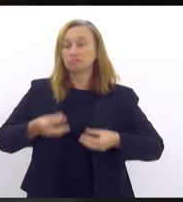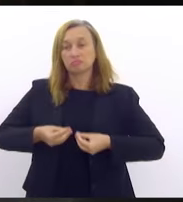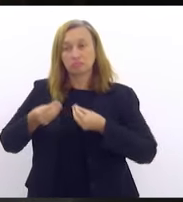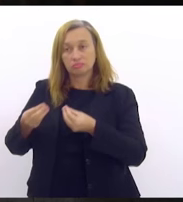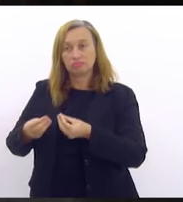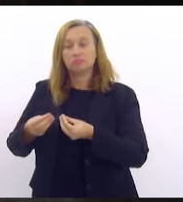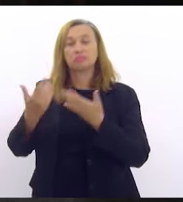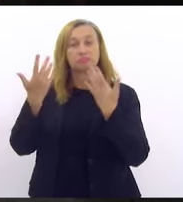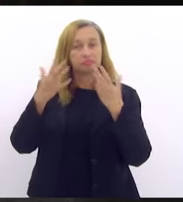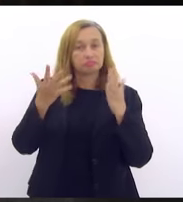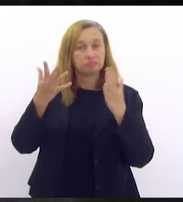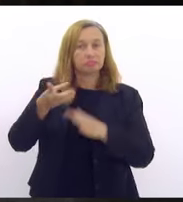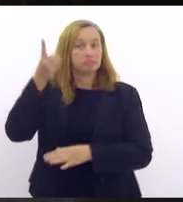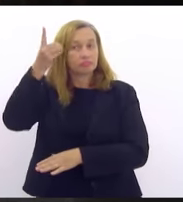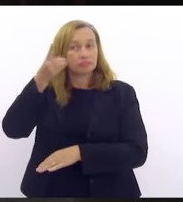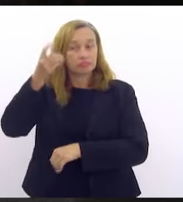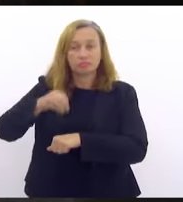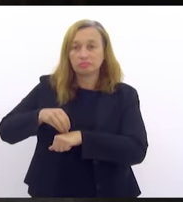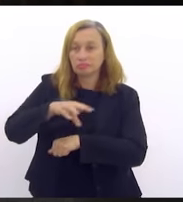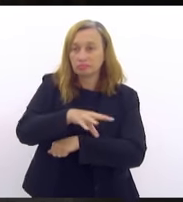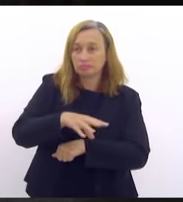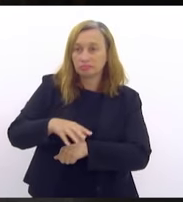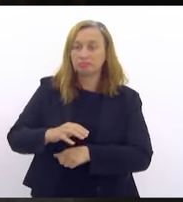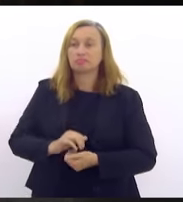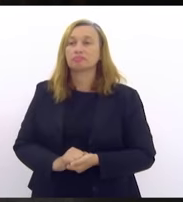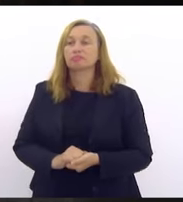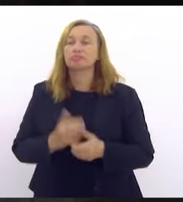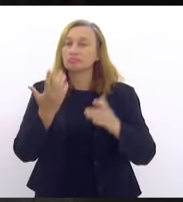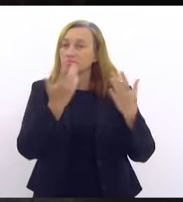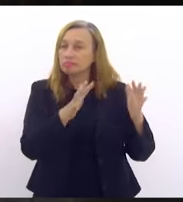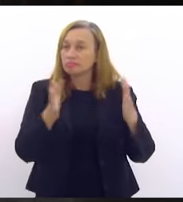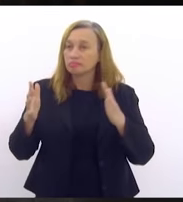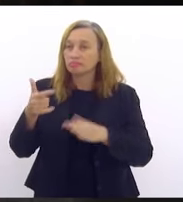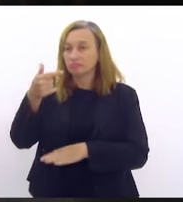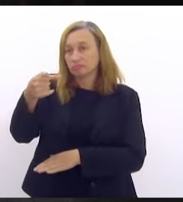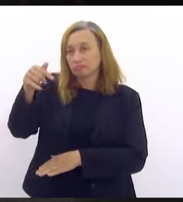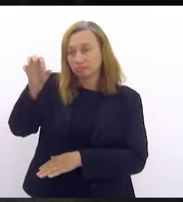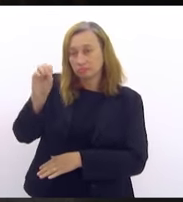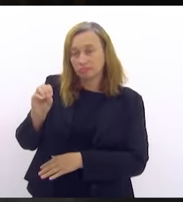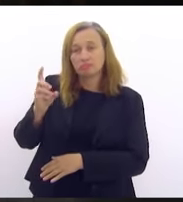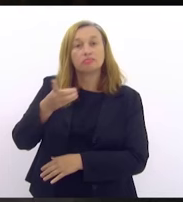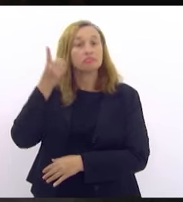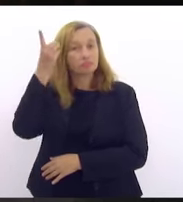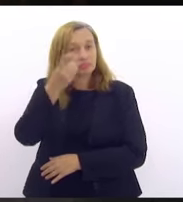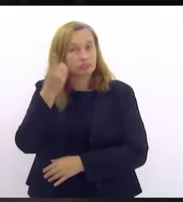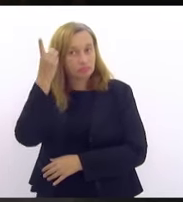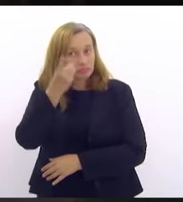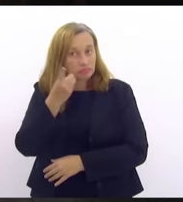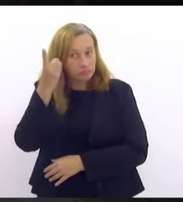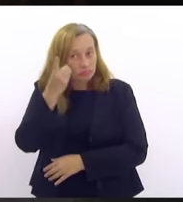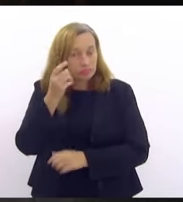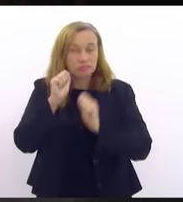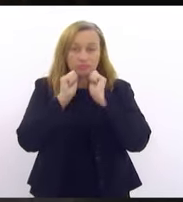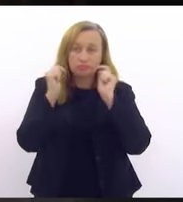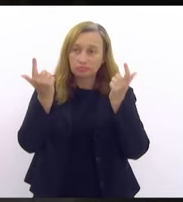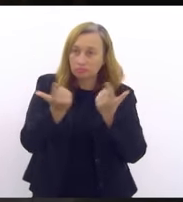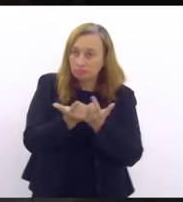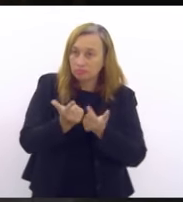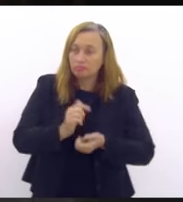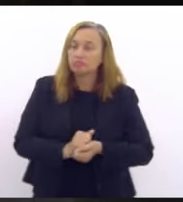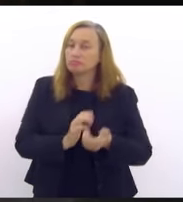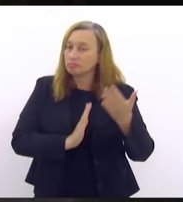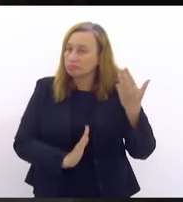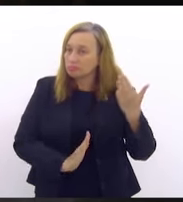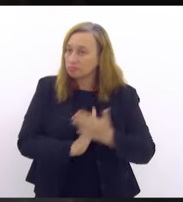Deputado pela indicação feita Parabéns aos 70 deputados e deputadas desse corpo assemblear pela